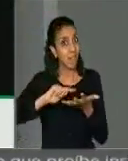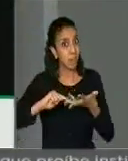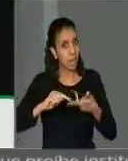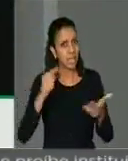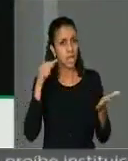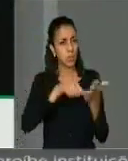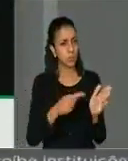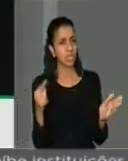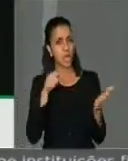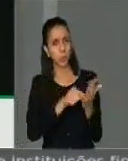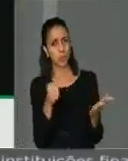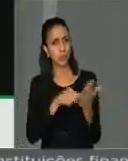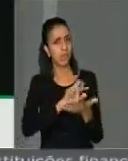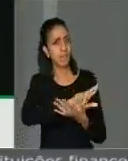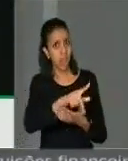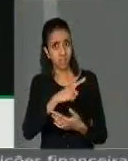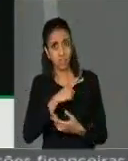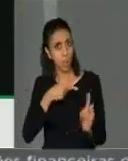essas comprovações,